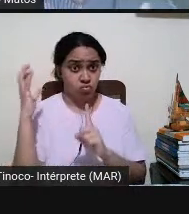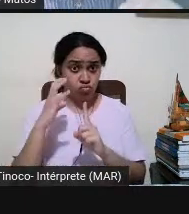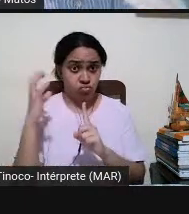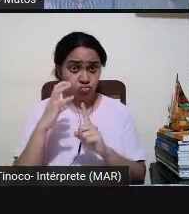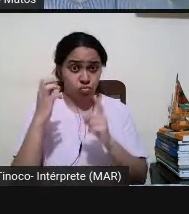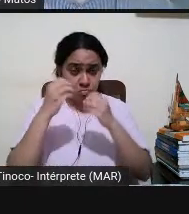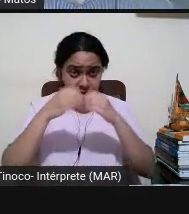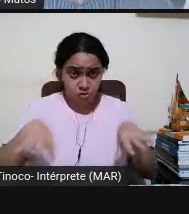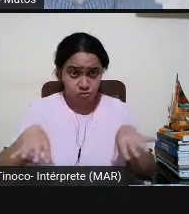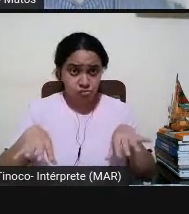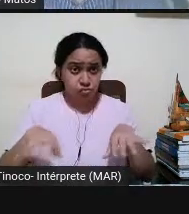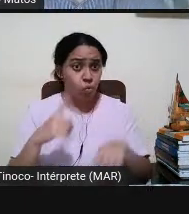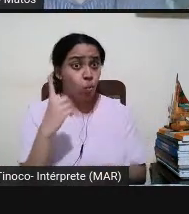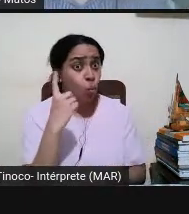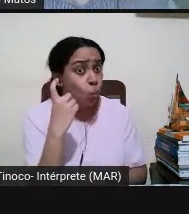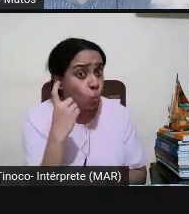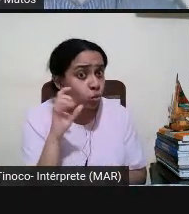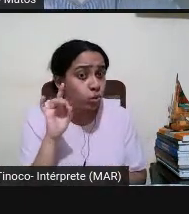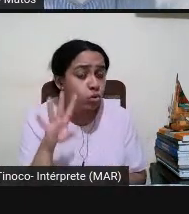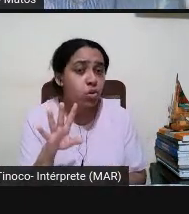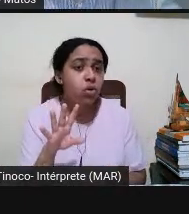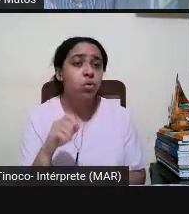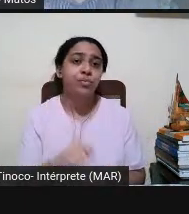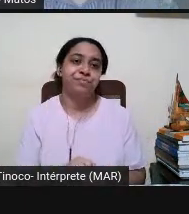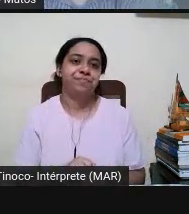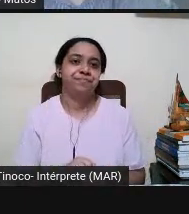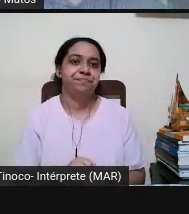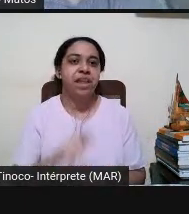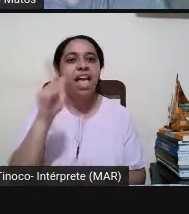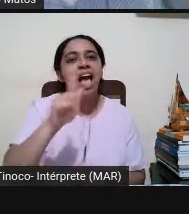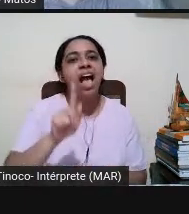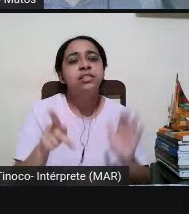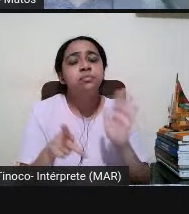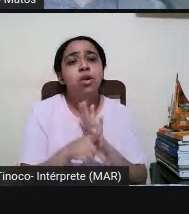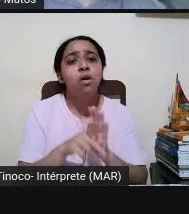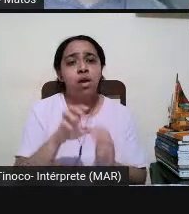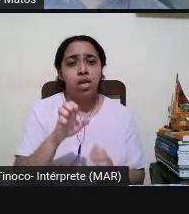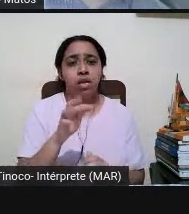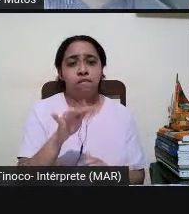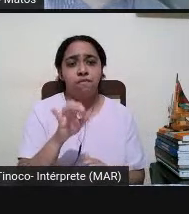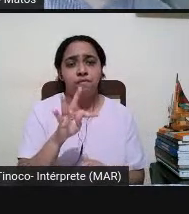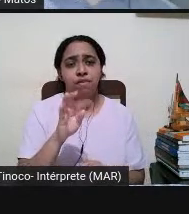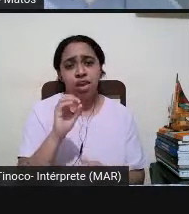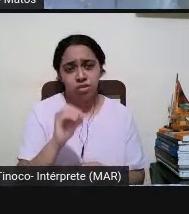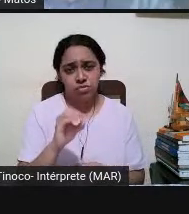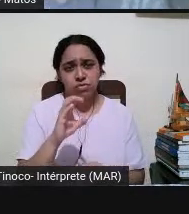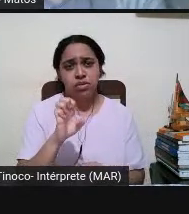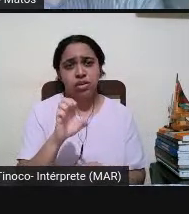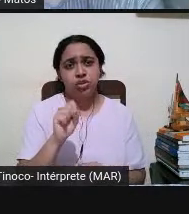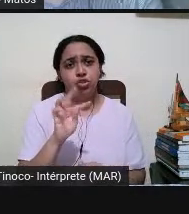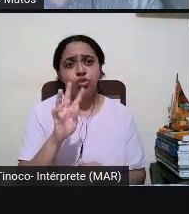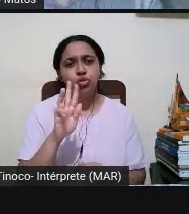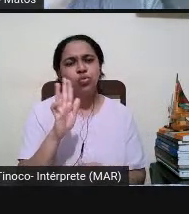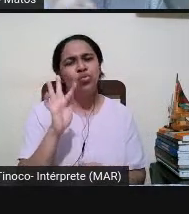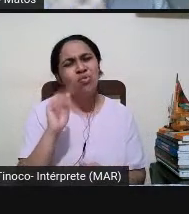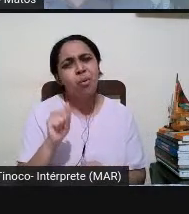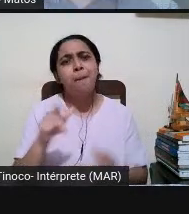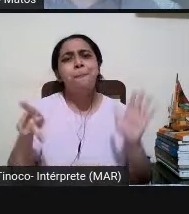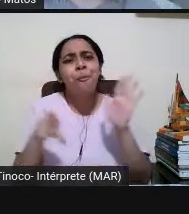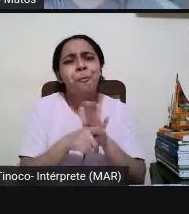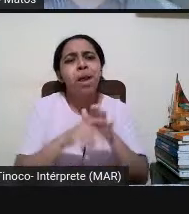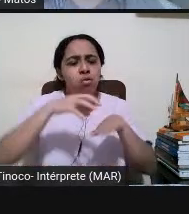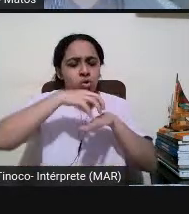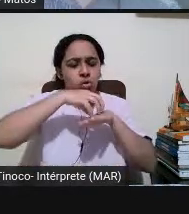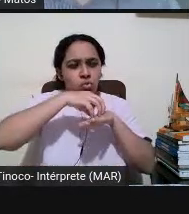um dos são as emissões dos gases de efeito-estufa provocada pelo processo de combustão E aí a gente